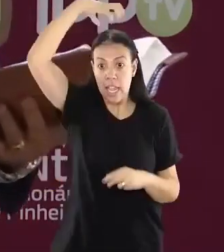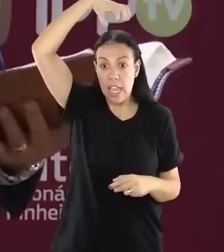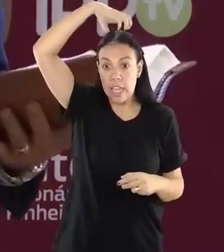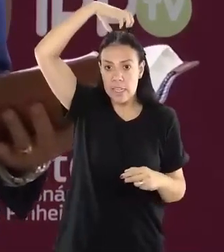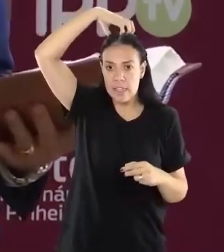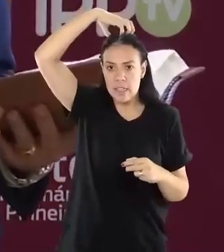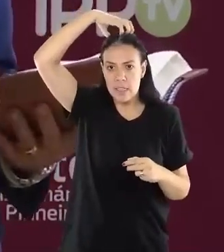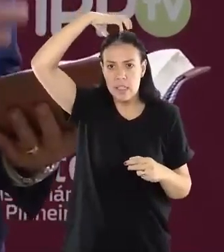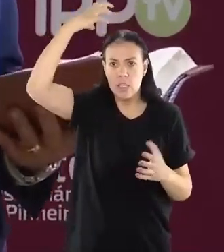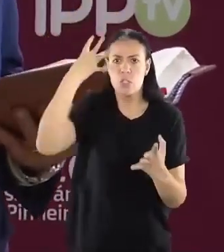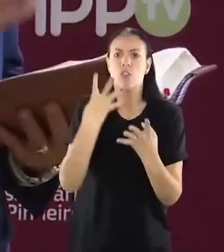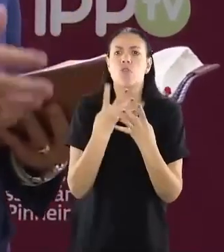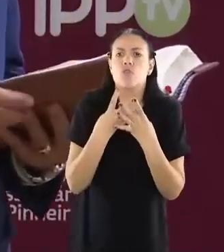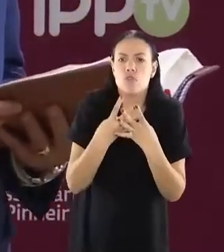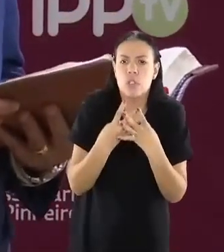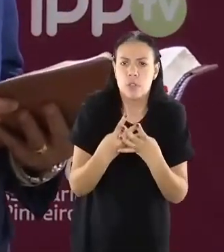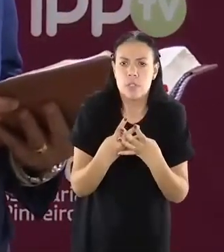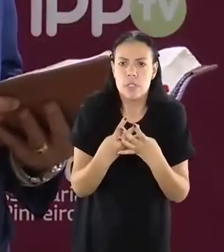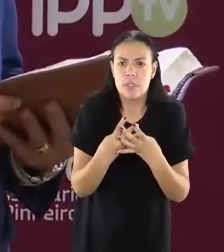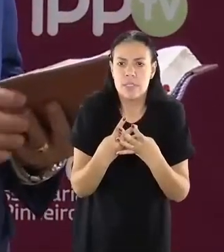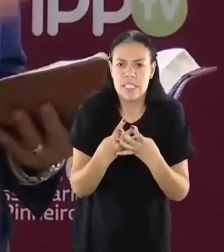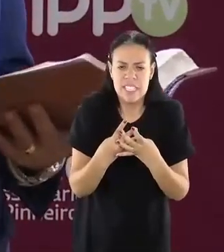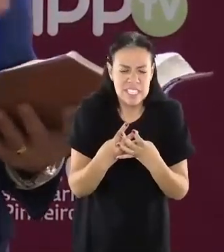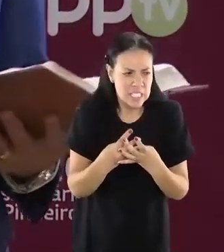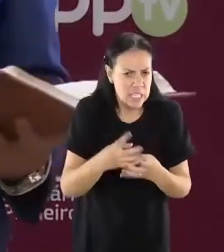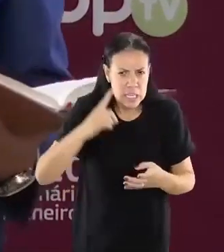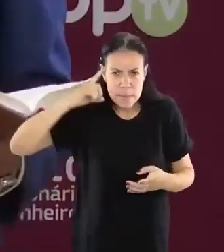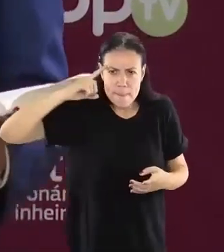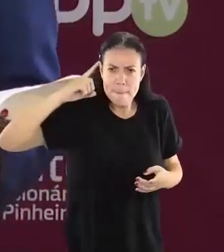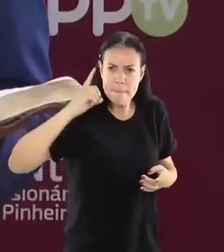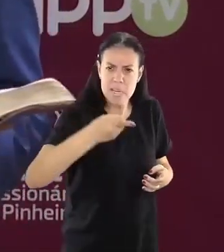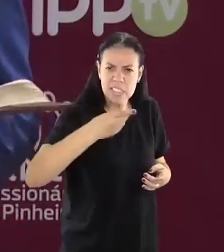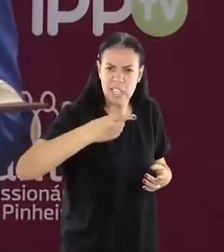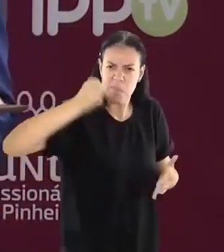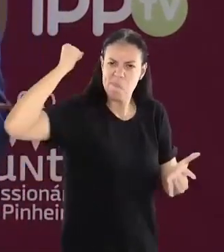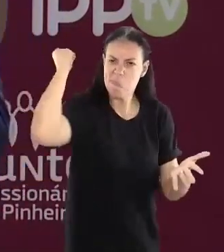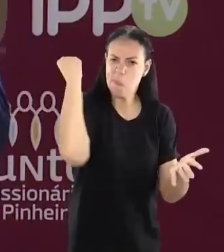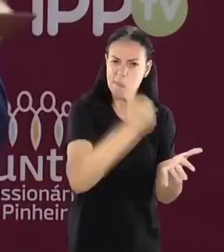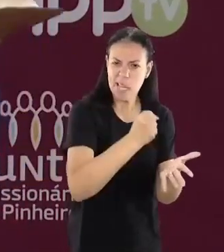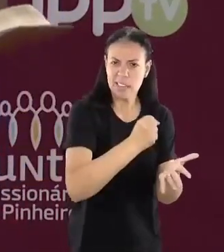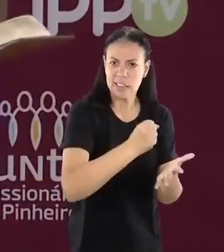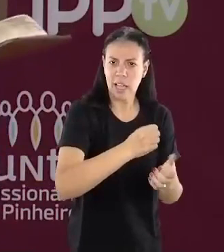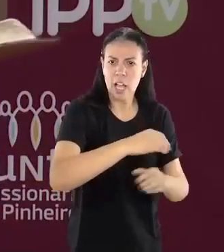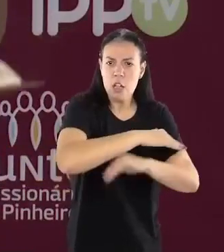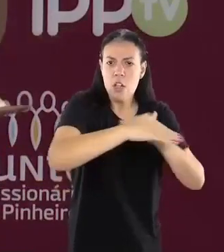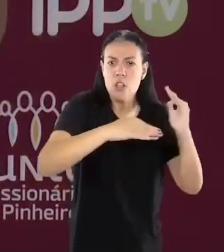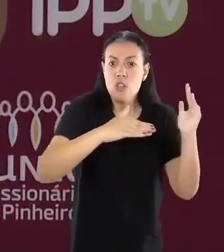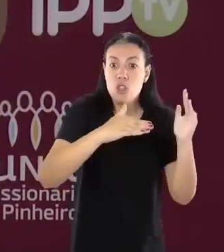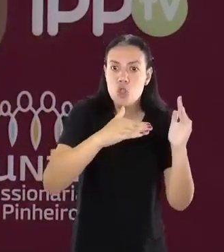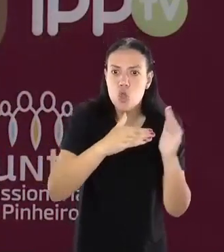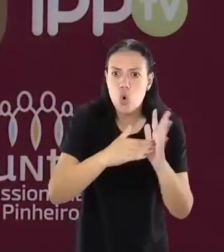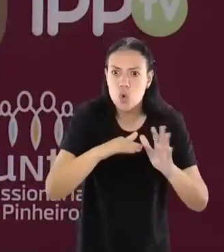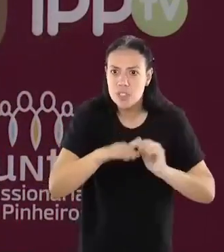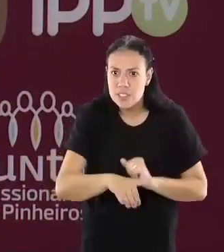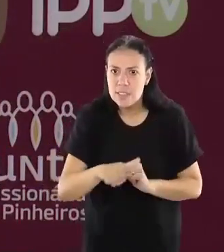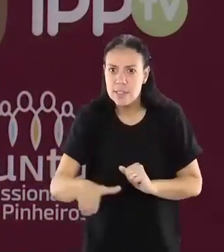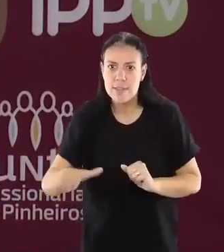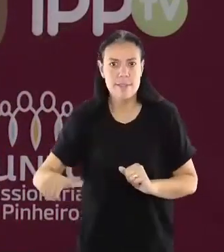magos, tomado de fúria, manda matar as crianças de Belém e arredores de 2 anos para